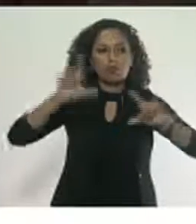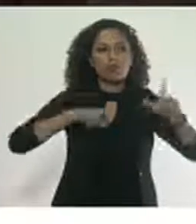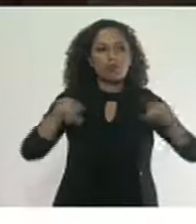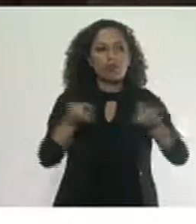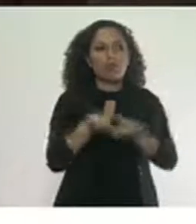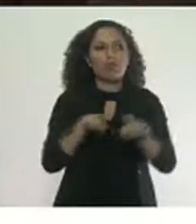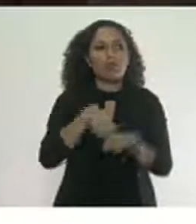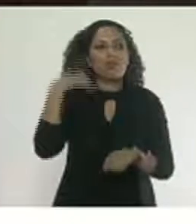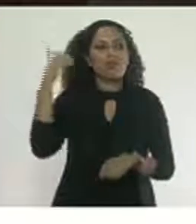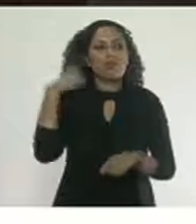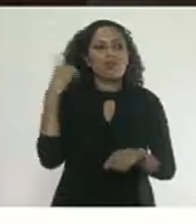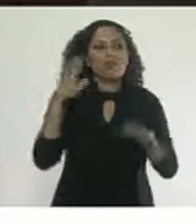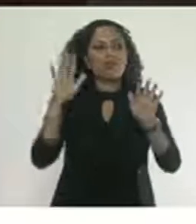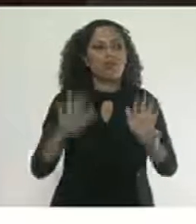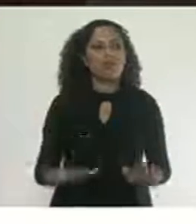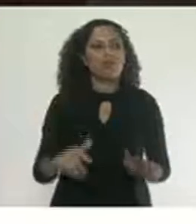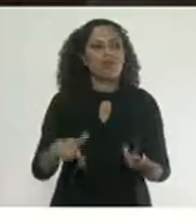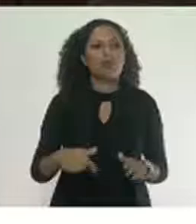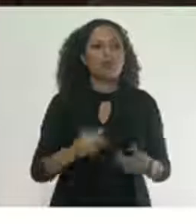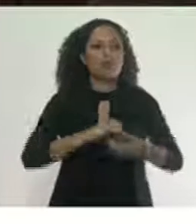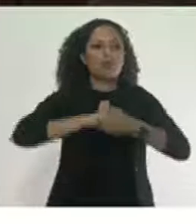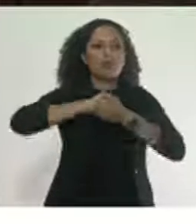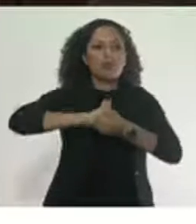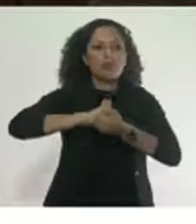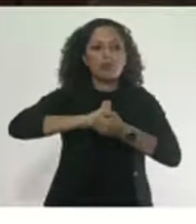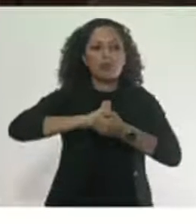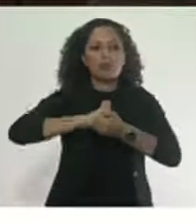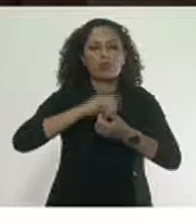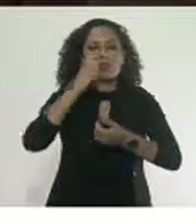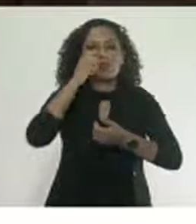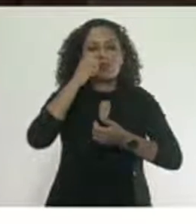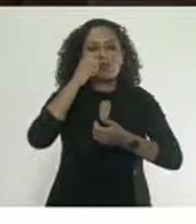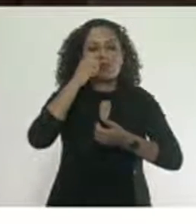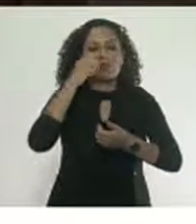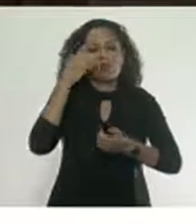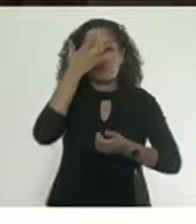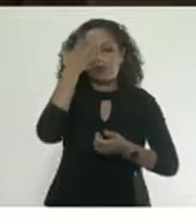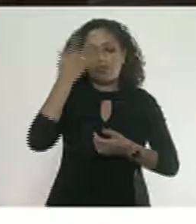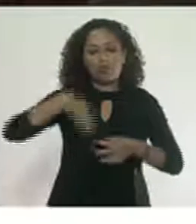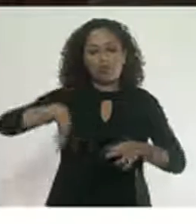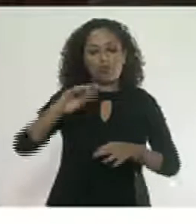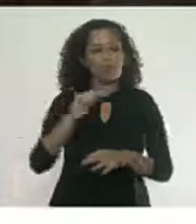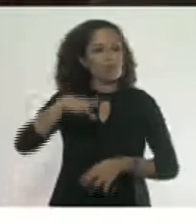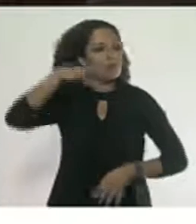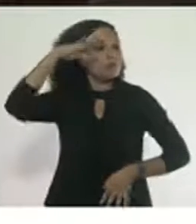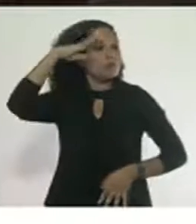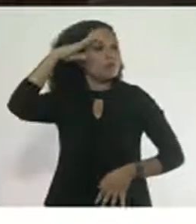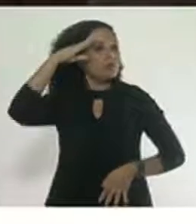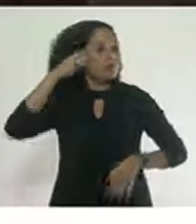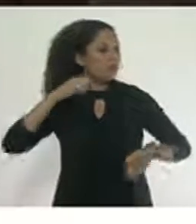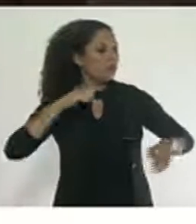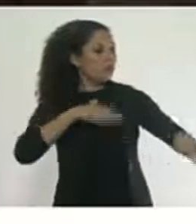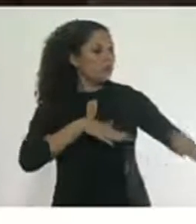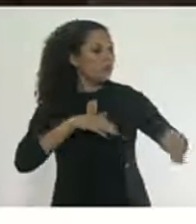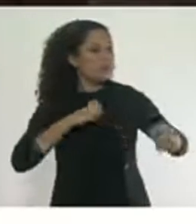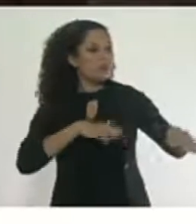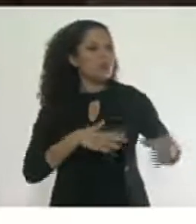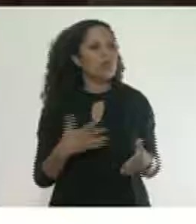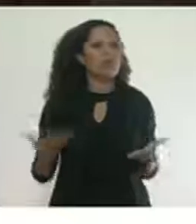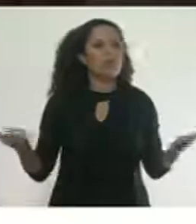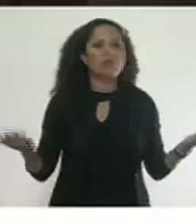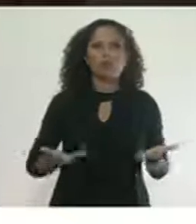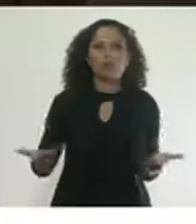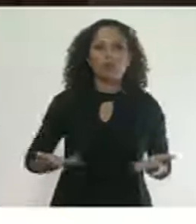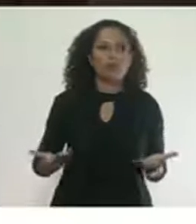aos deputados que aqui estão. Cumprimentar as pessoas, os militares do Exército que aqui estão, que vão ser